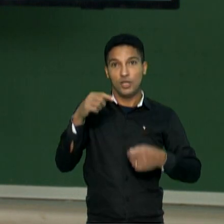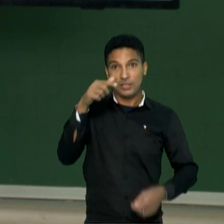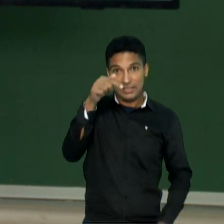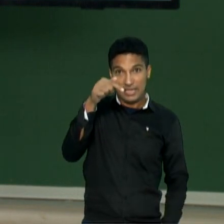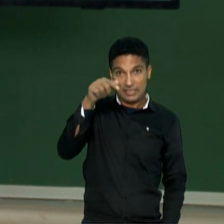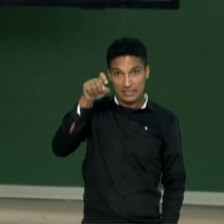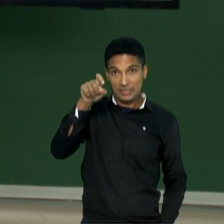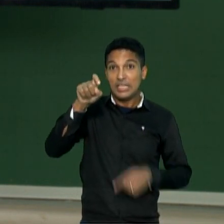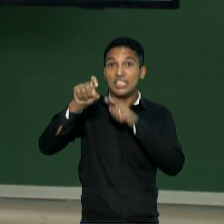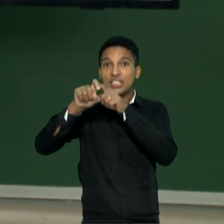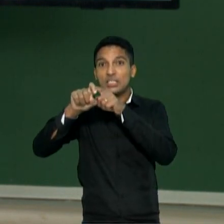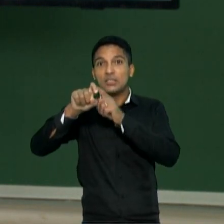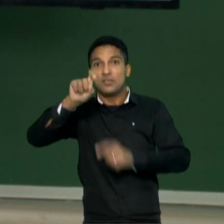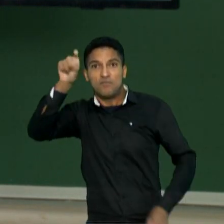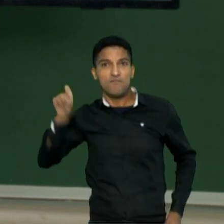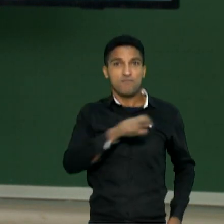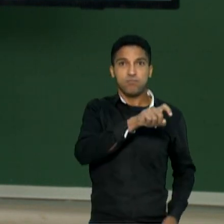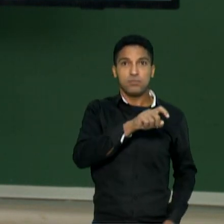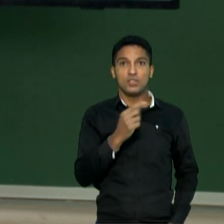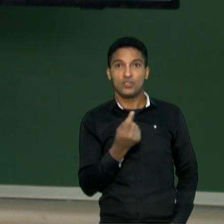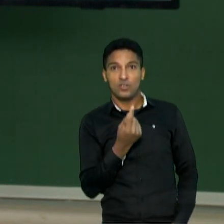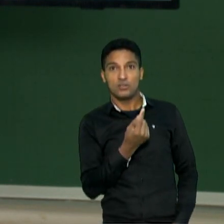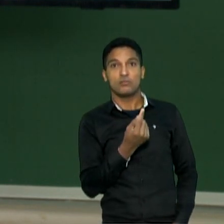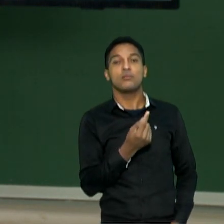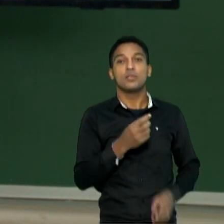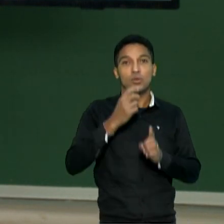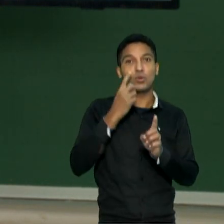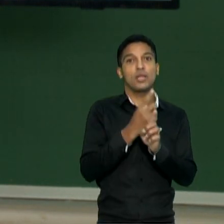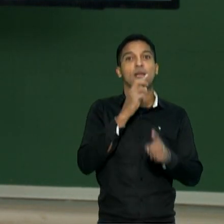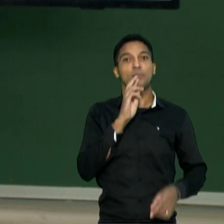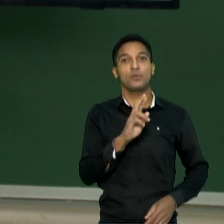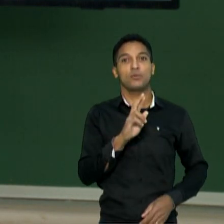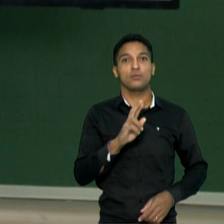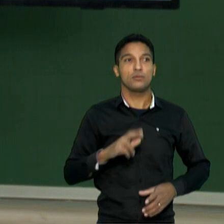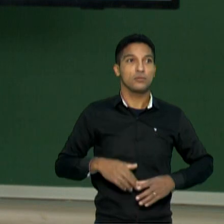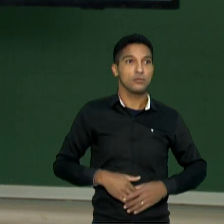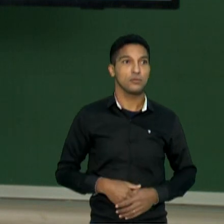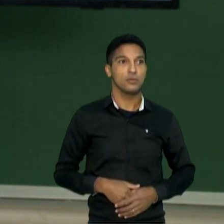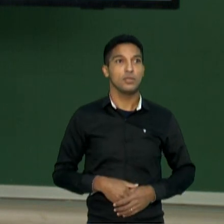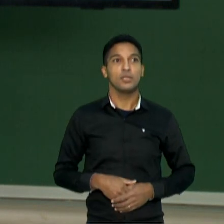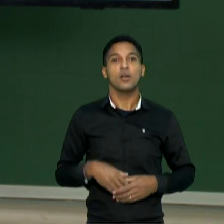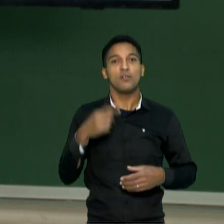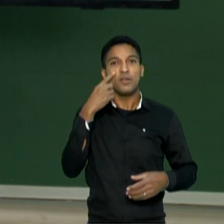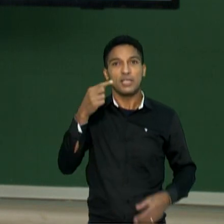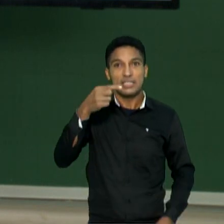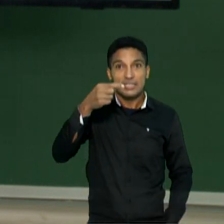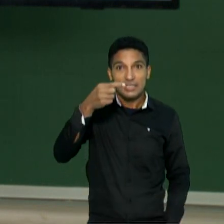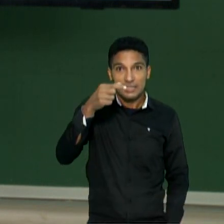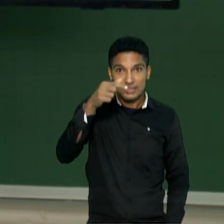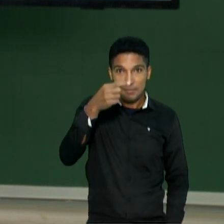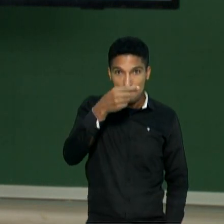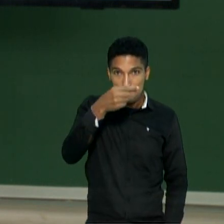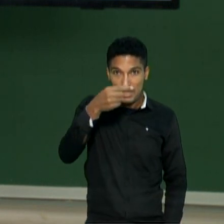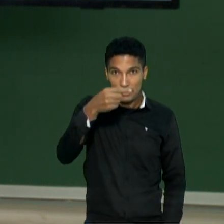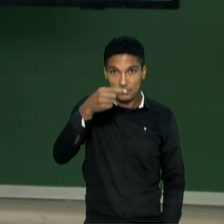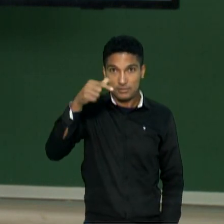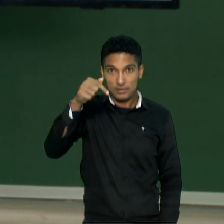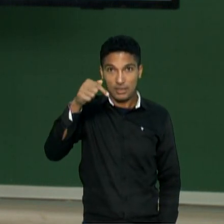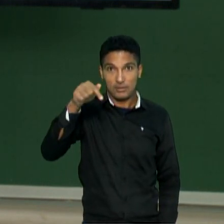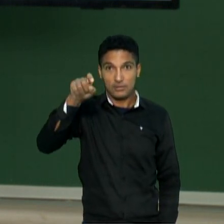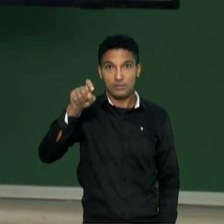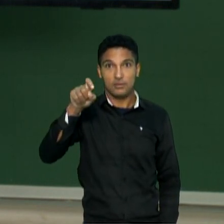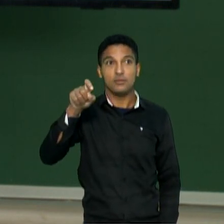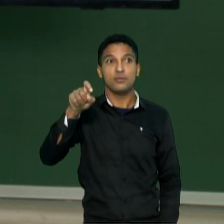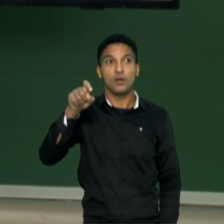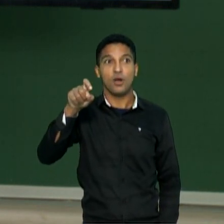descobrir qual é o seu valor. Vamos lá? Veja, esse 7x que estava negativo aqui, por outro lado, veio